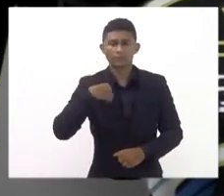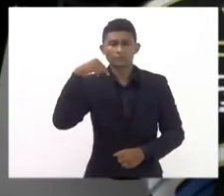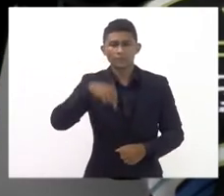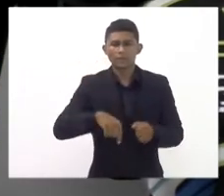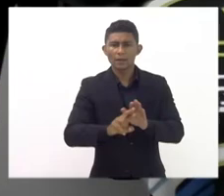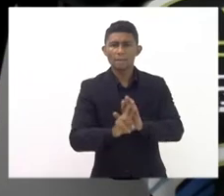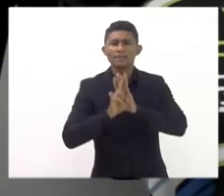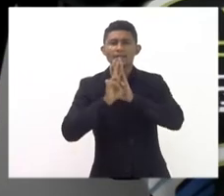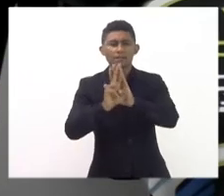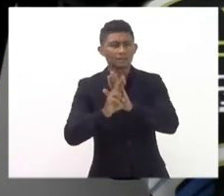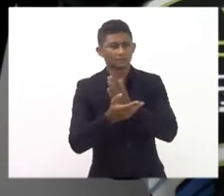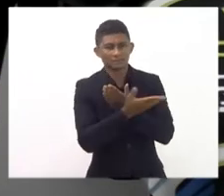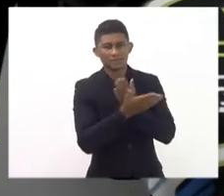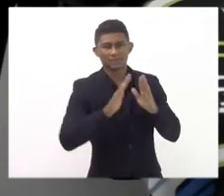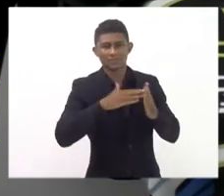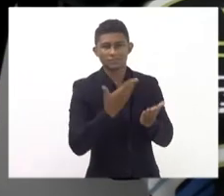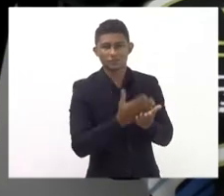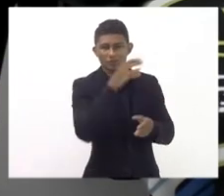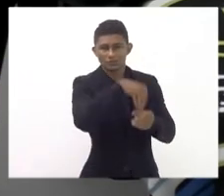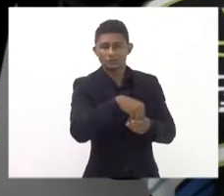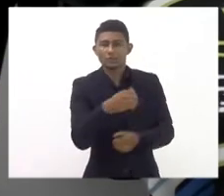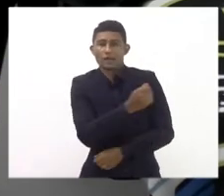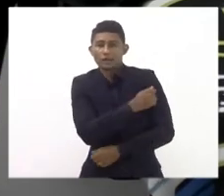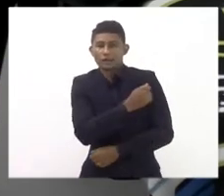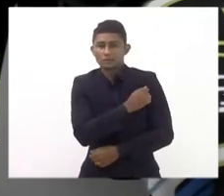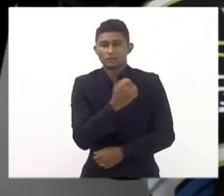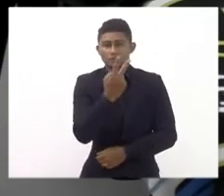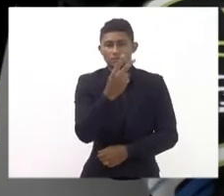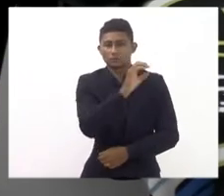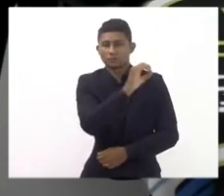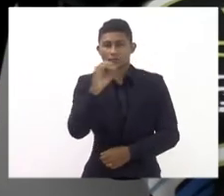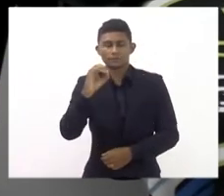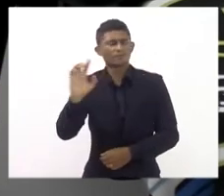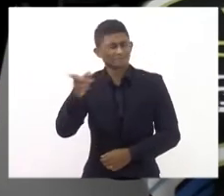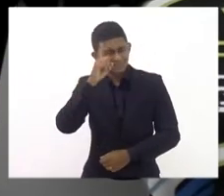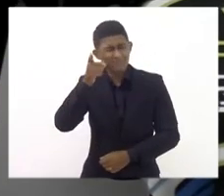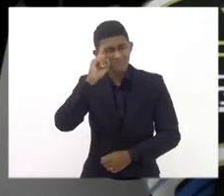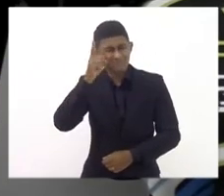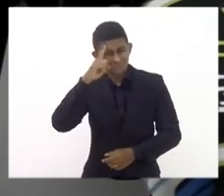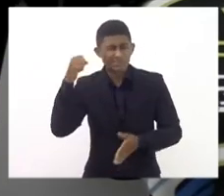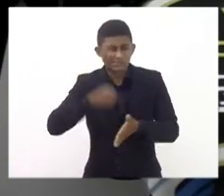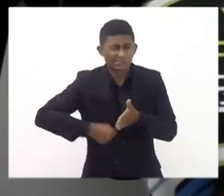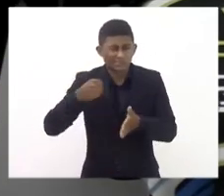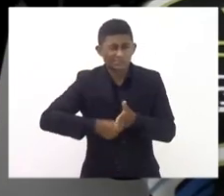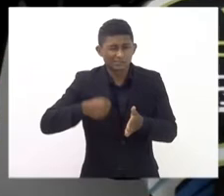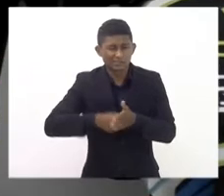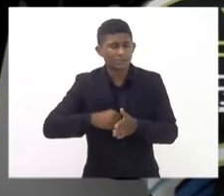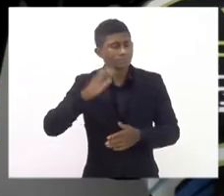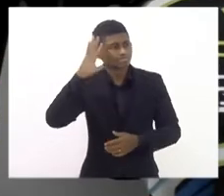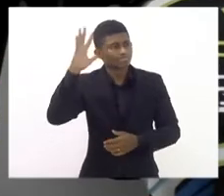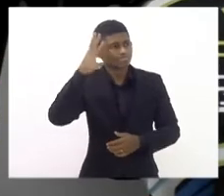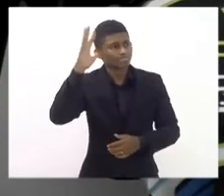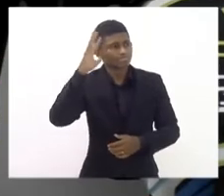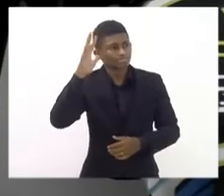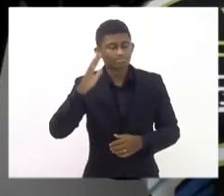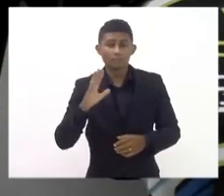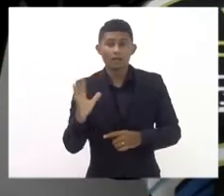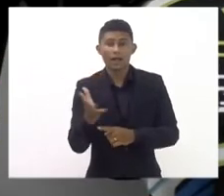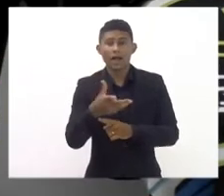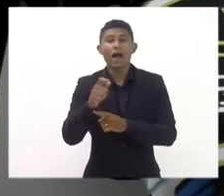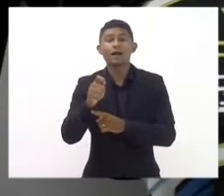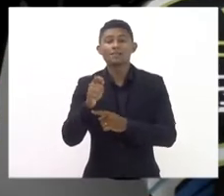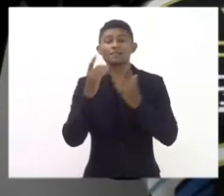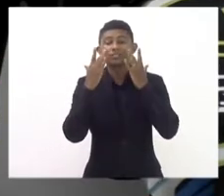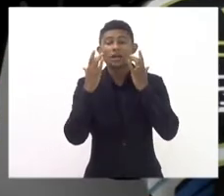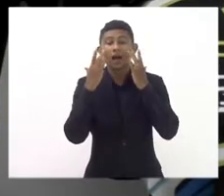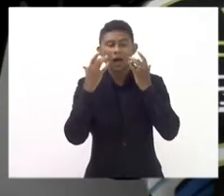200 alunos da Escola Martins Pena que lutam diariamente para seguir o sonho de se formar nessa arte que a gente chama de teatro, né? E não é